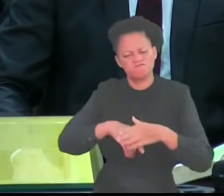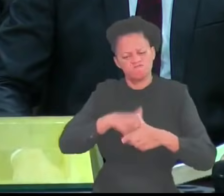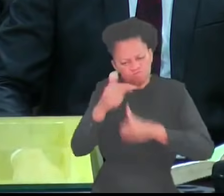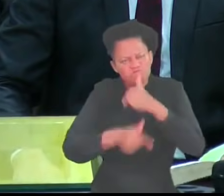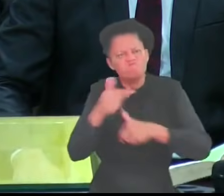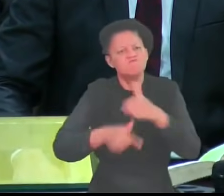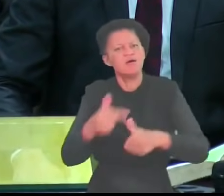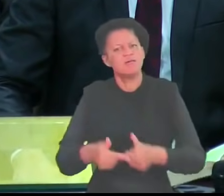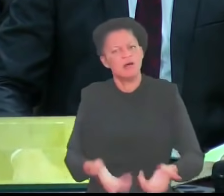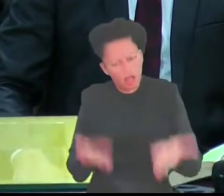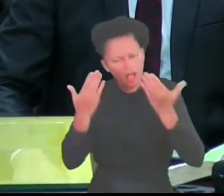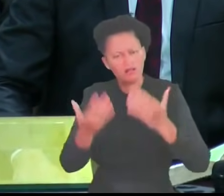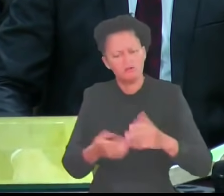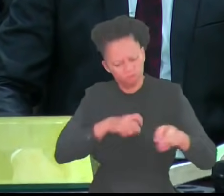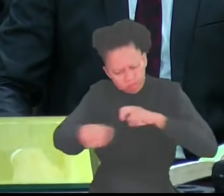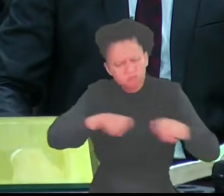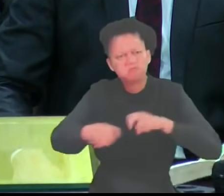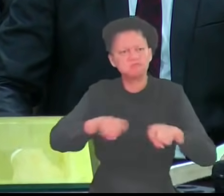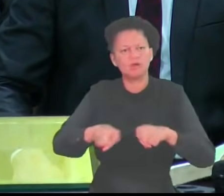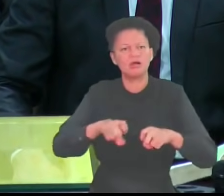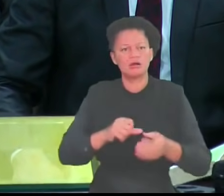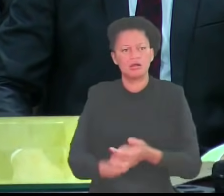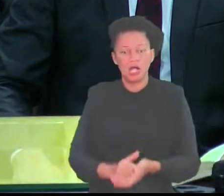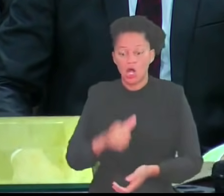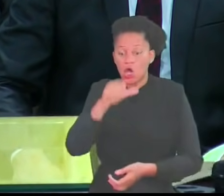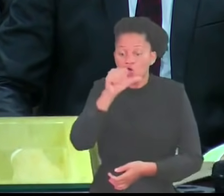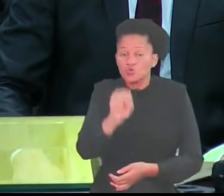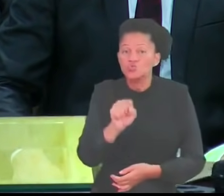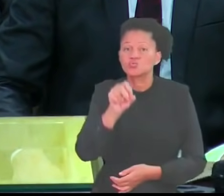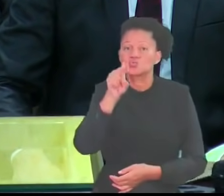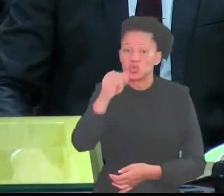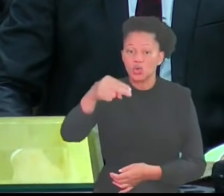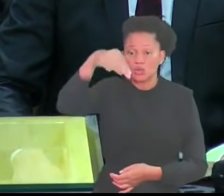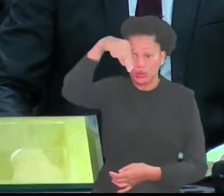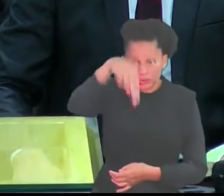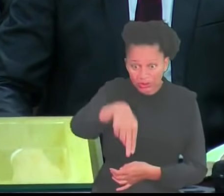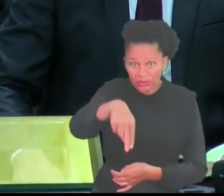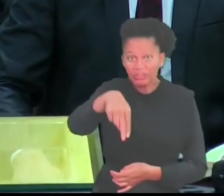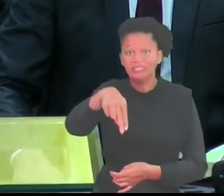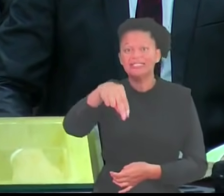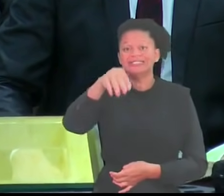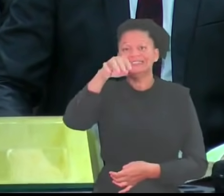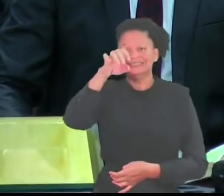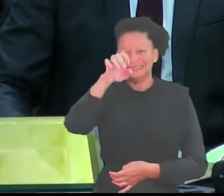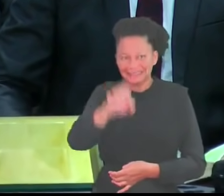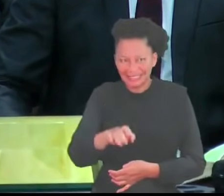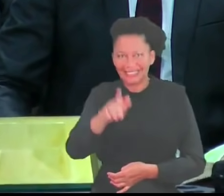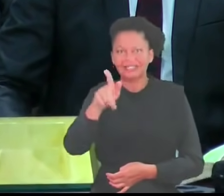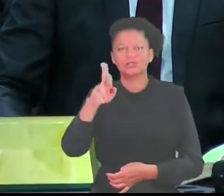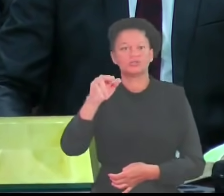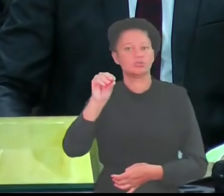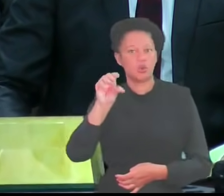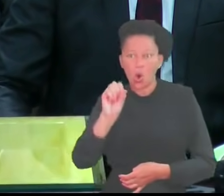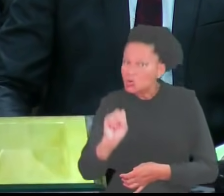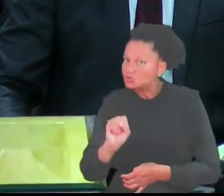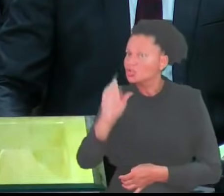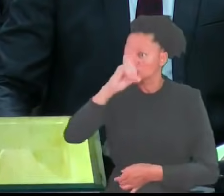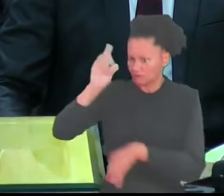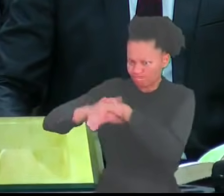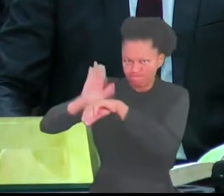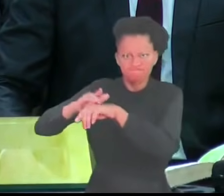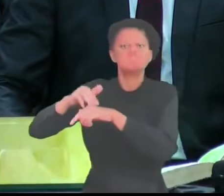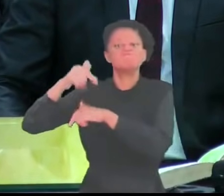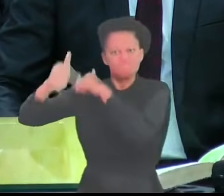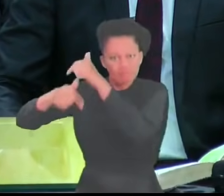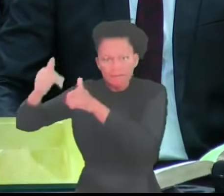Cave. É sunergos, é em cooperação. Deus faz a parte dele, mas cave. Deus faz